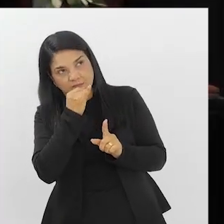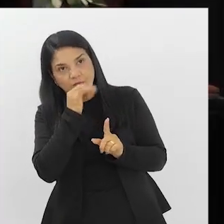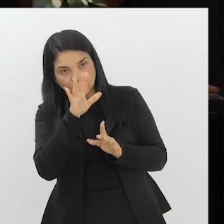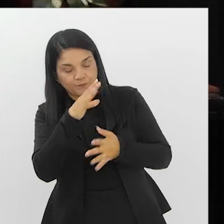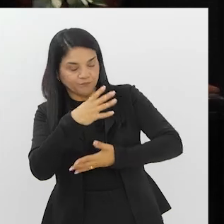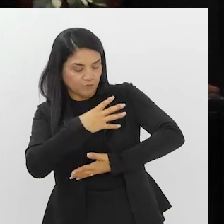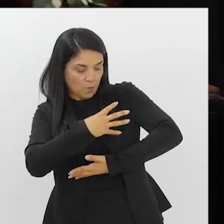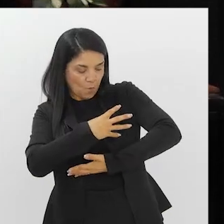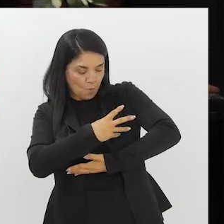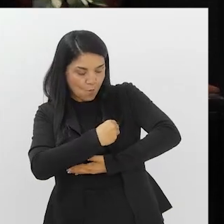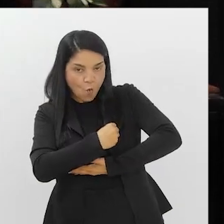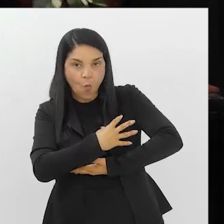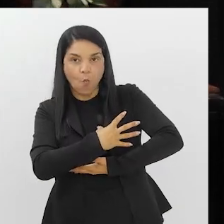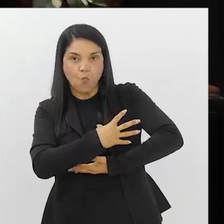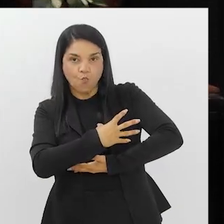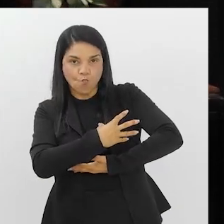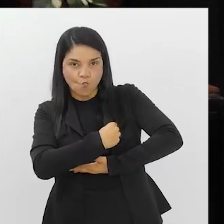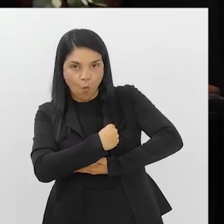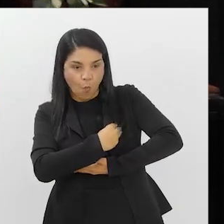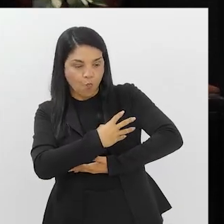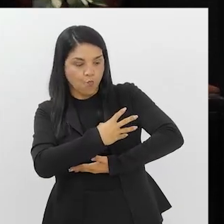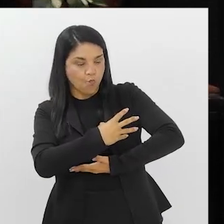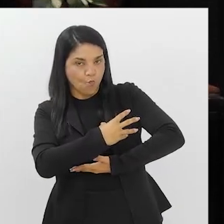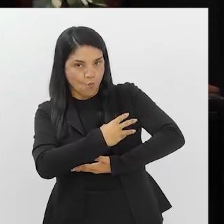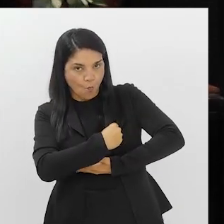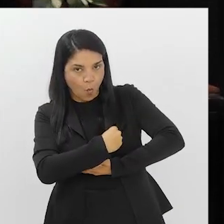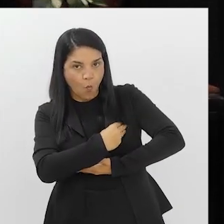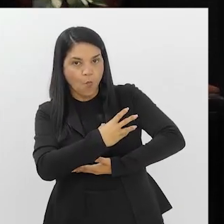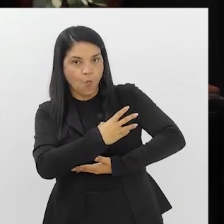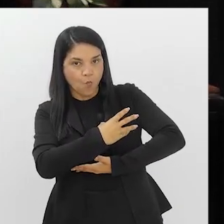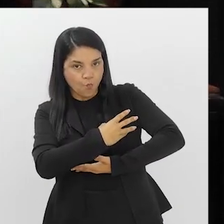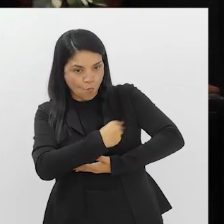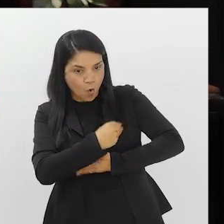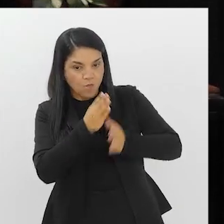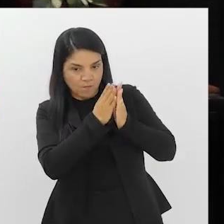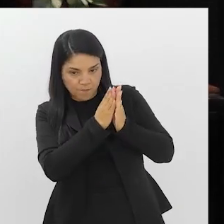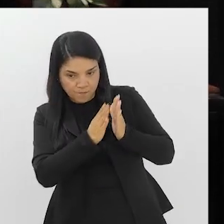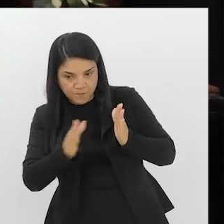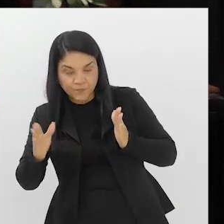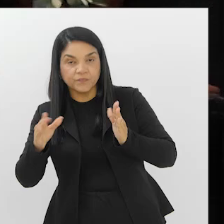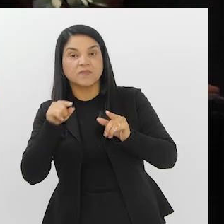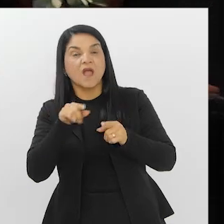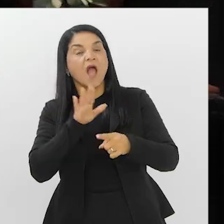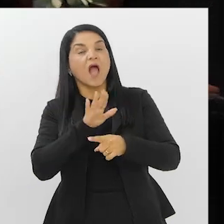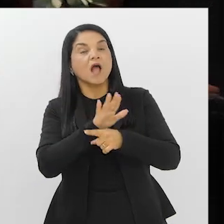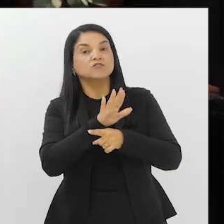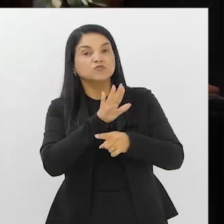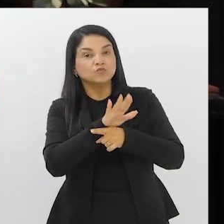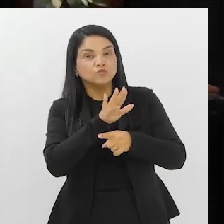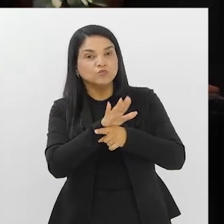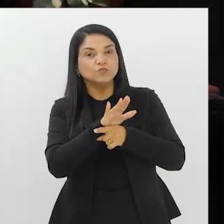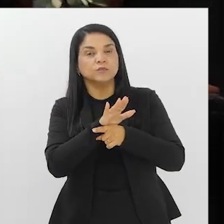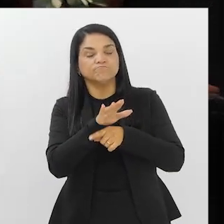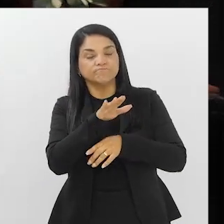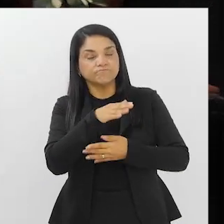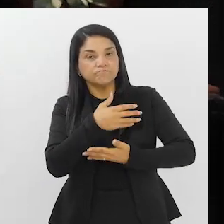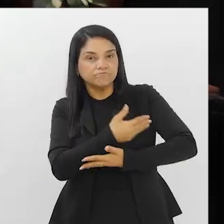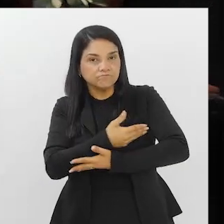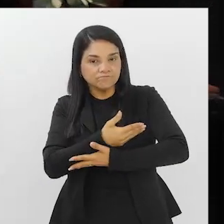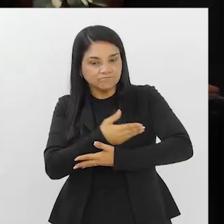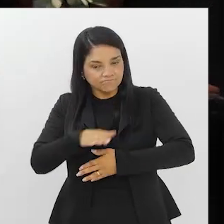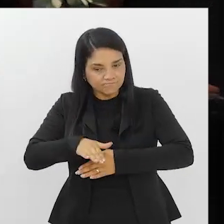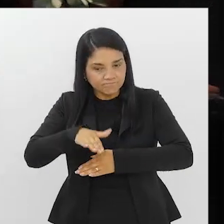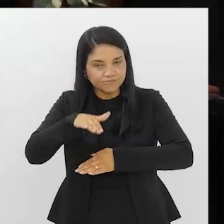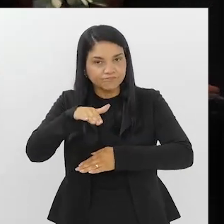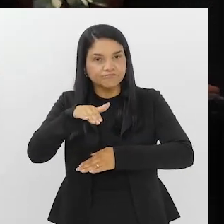criança ela é introduzida e é mantida no sistema de aleitamento materno, essa sucção ela não contribui também para que depois a criança